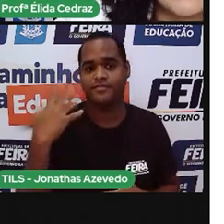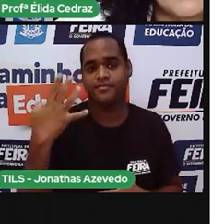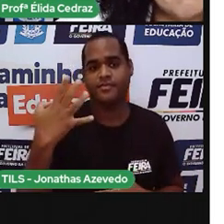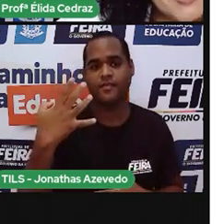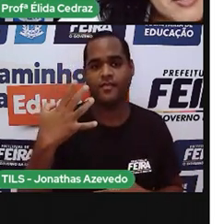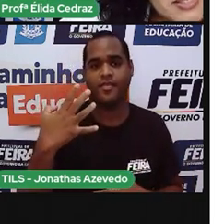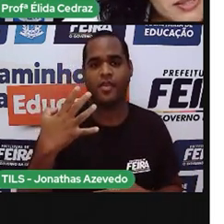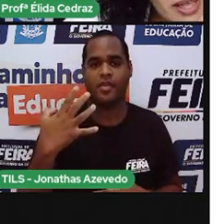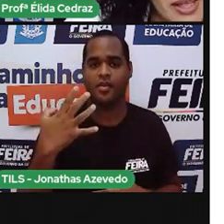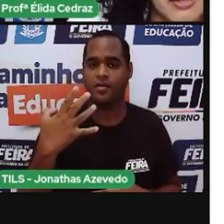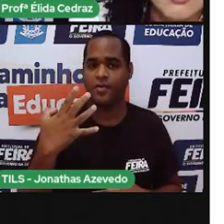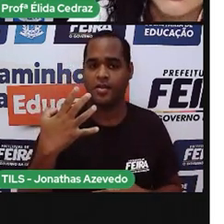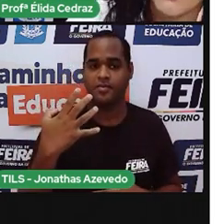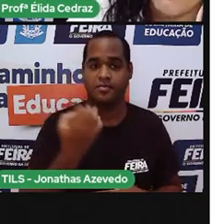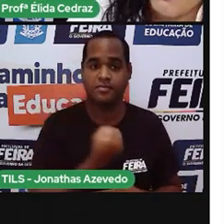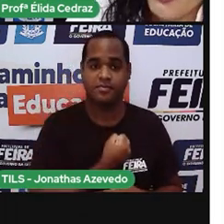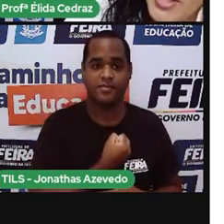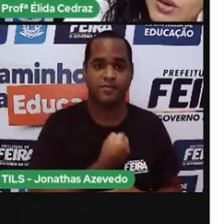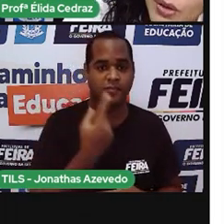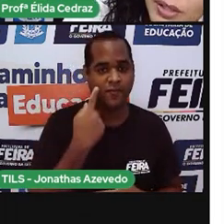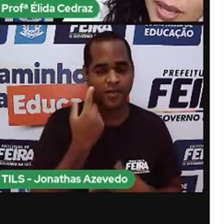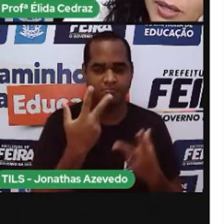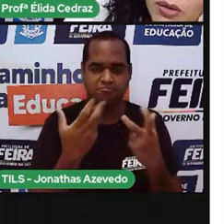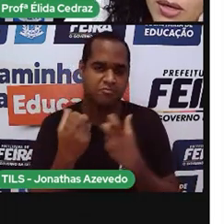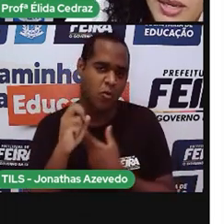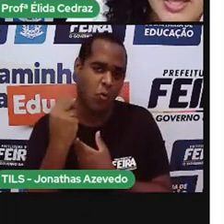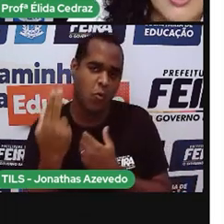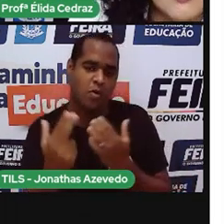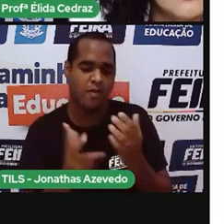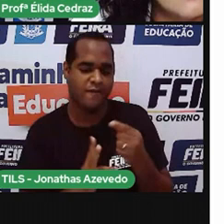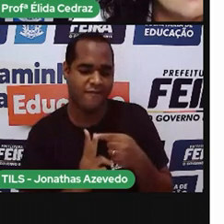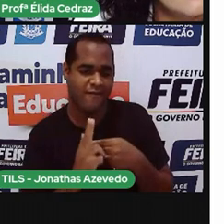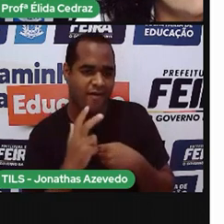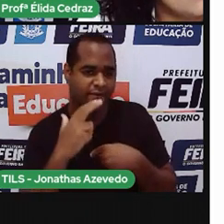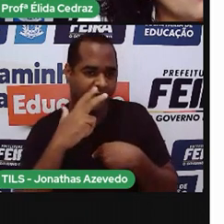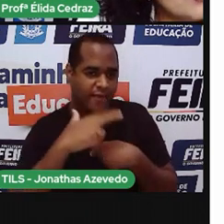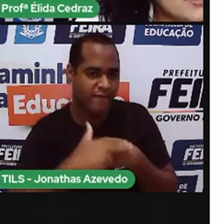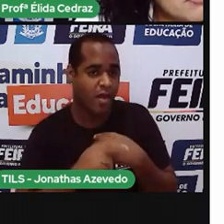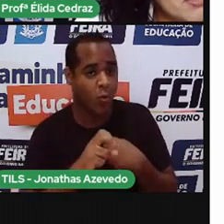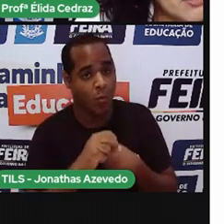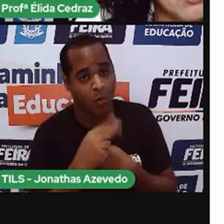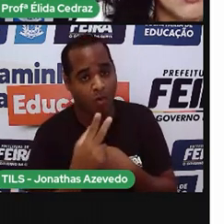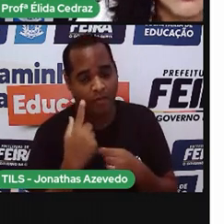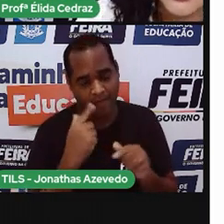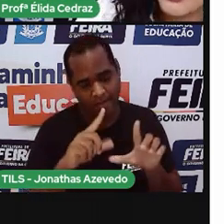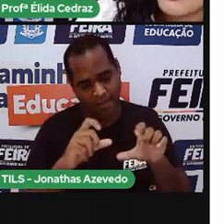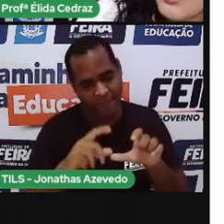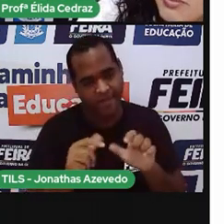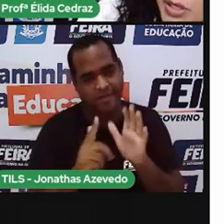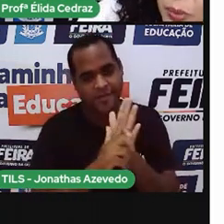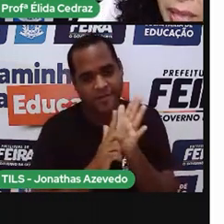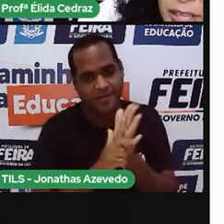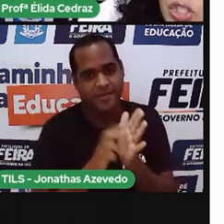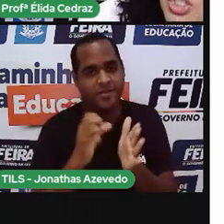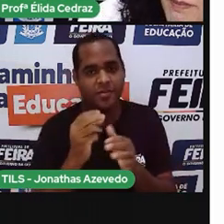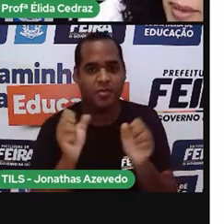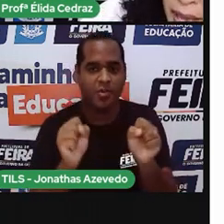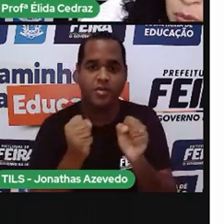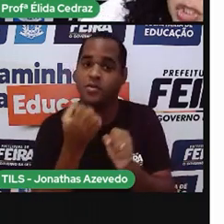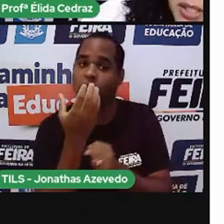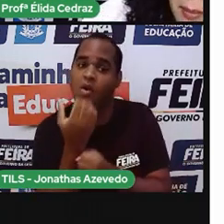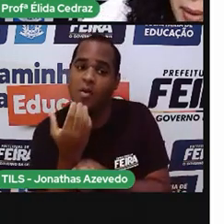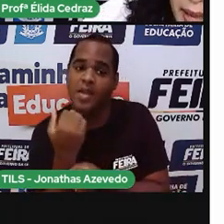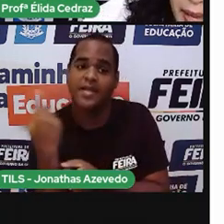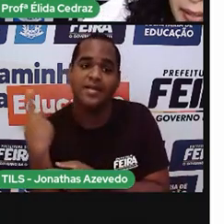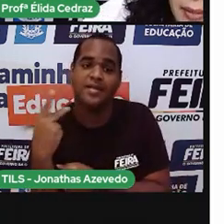você vai representar ou recortar e colar os alimentos. Lembra do caso de